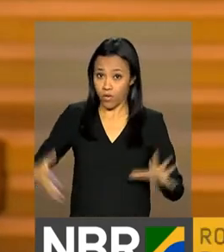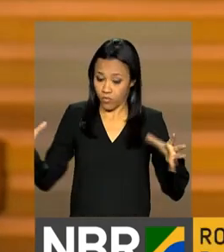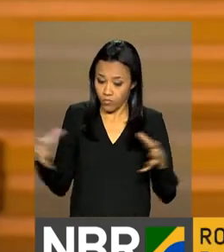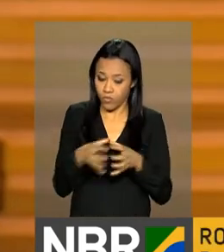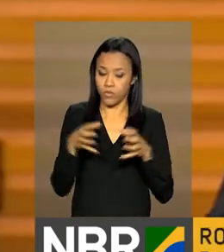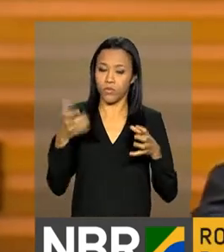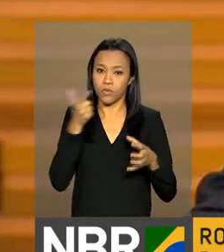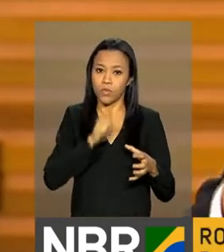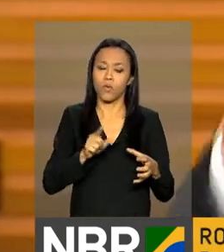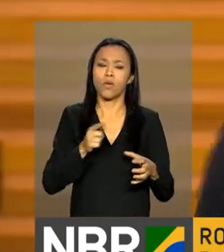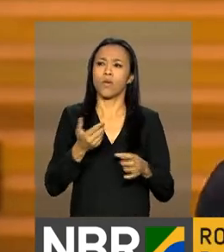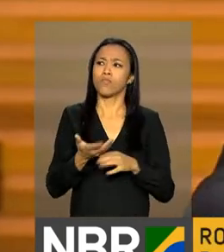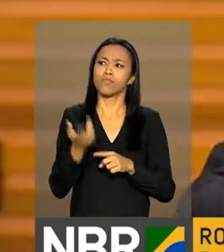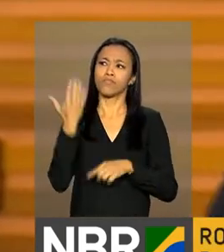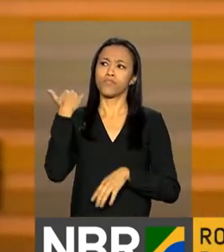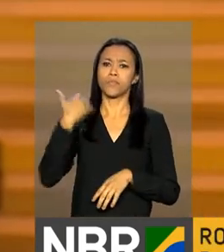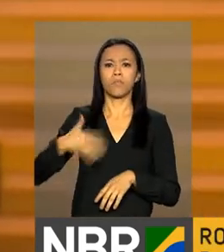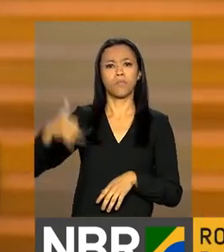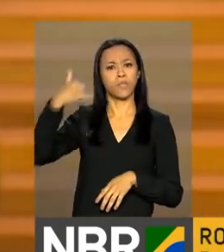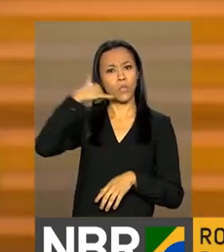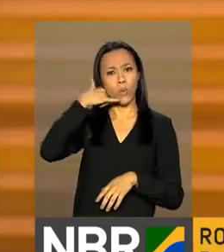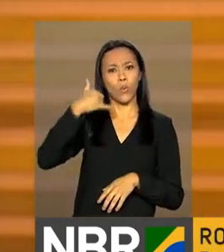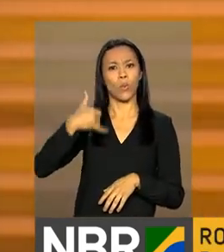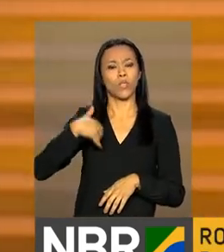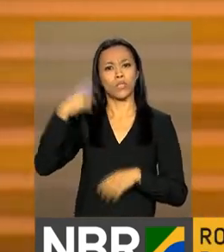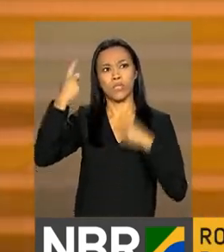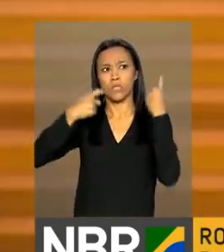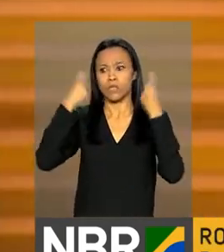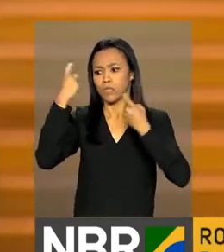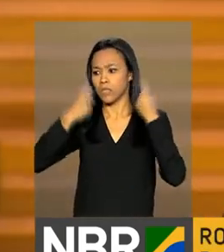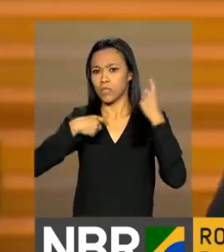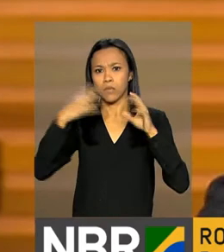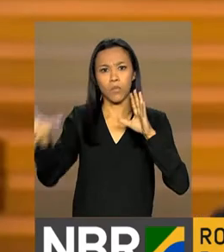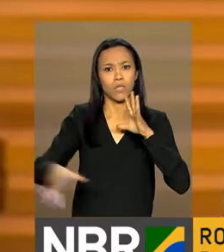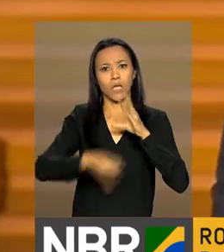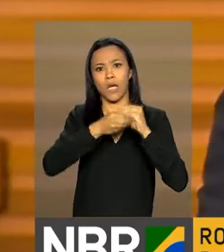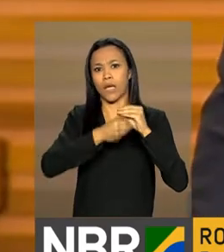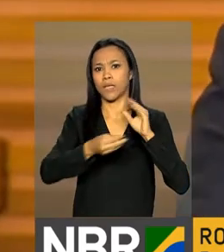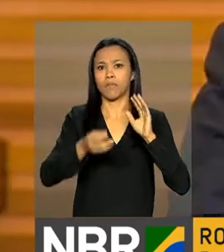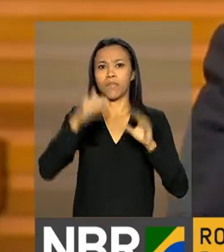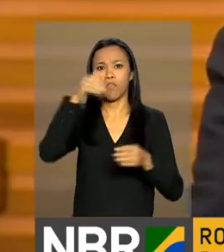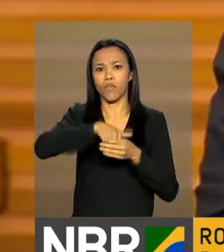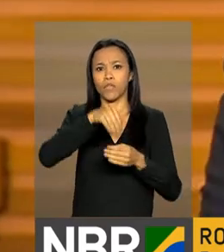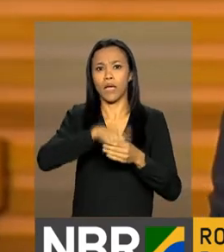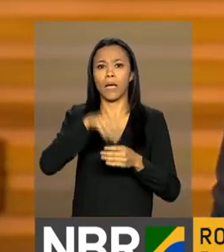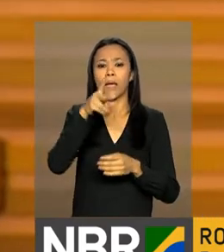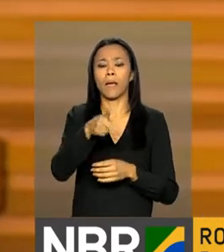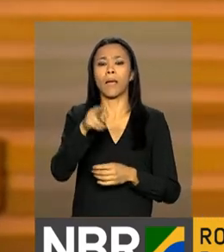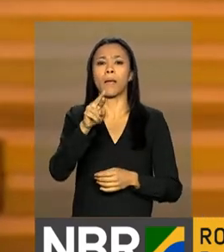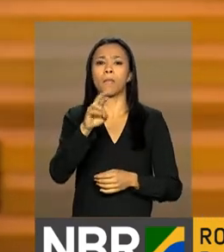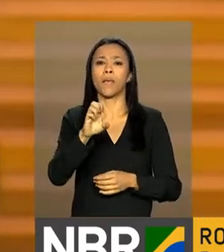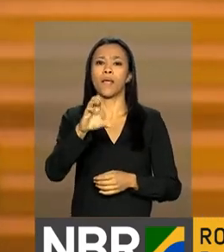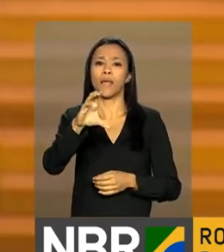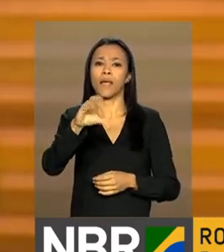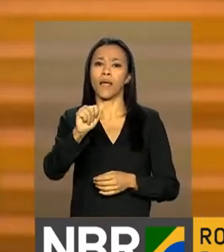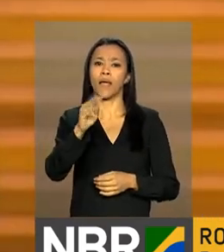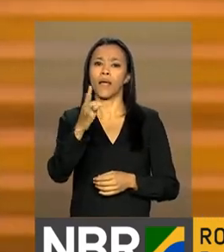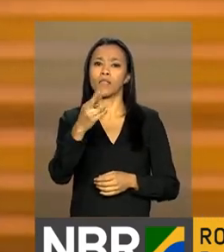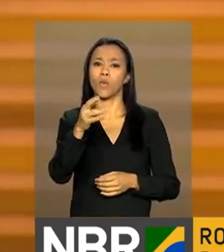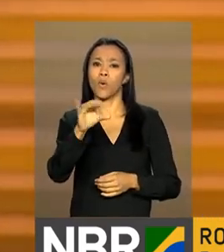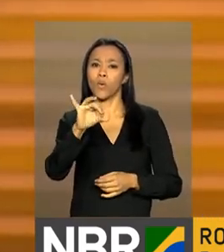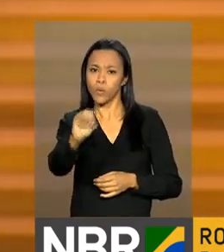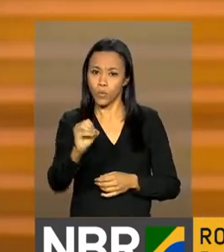dia o Bernardo Rossi me ligou, desesperado, pedindo para a gente votar uma emenda constitucional do precatório. A gente vai votar, a gente sabe que é importante para os prefeitos,